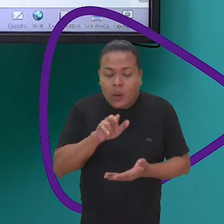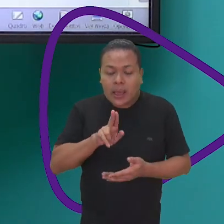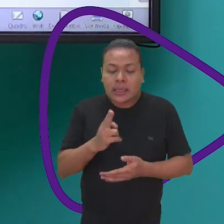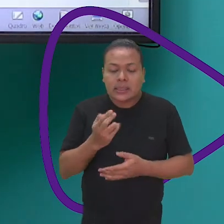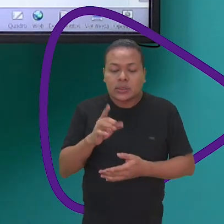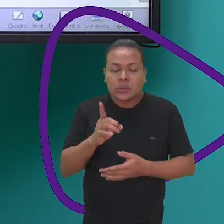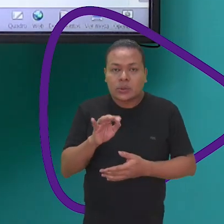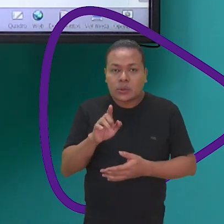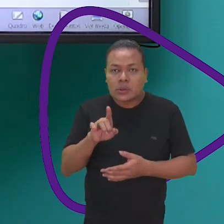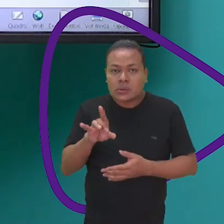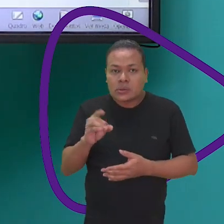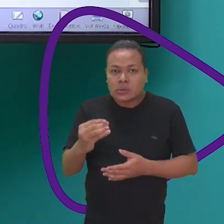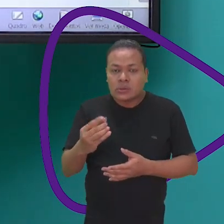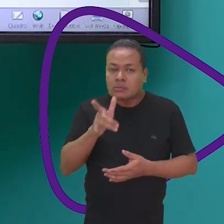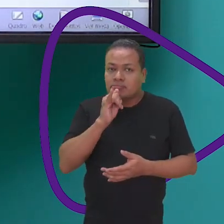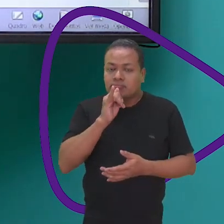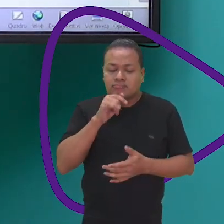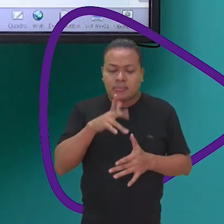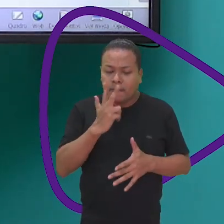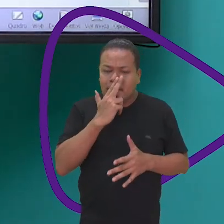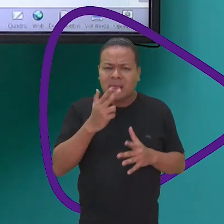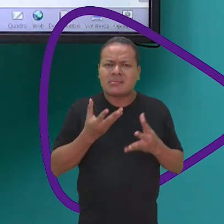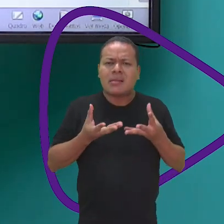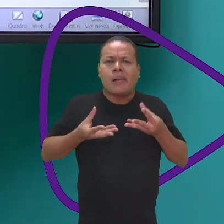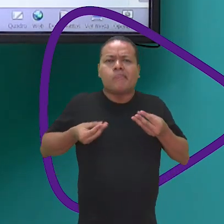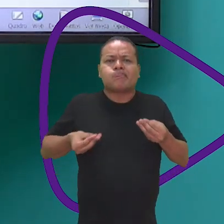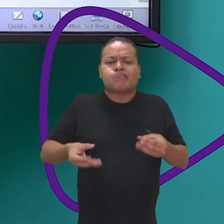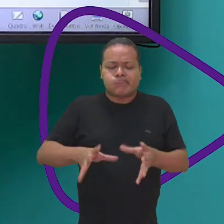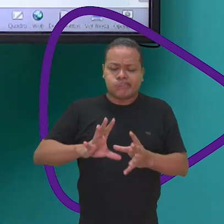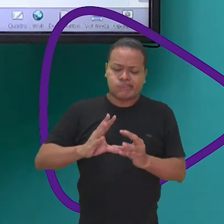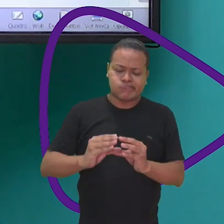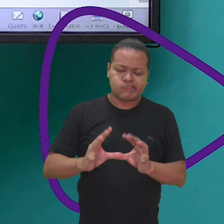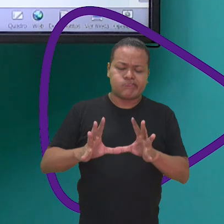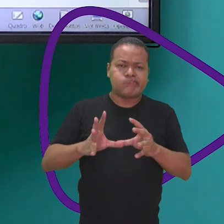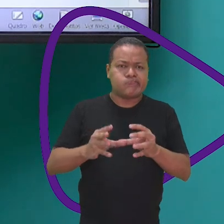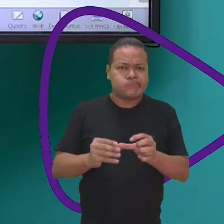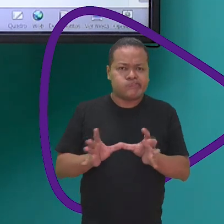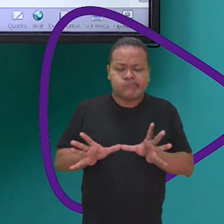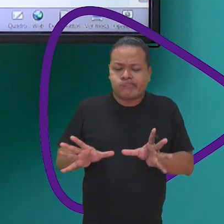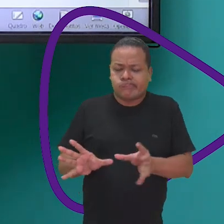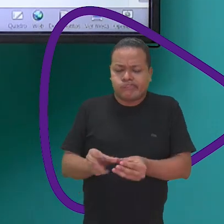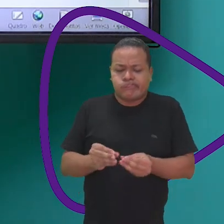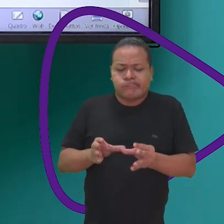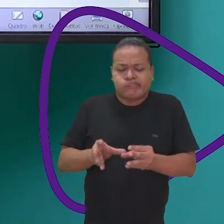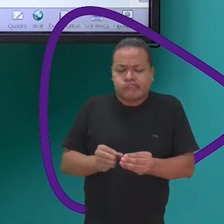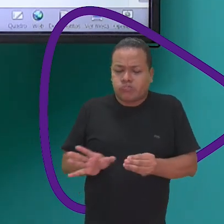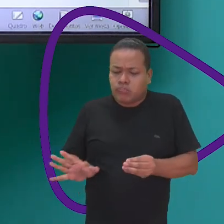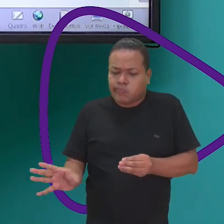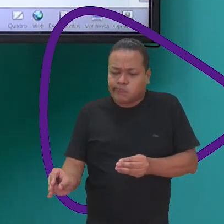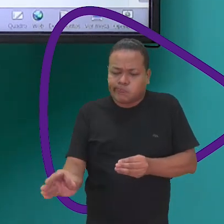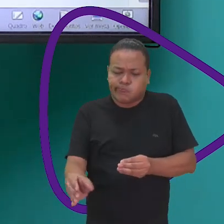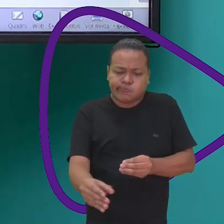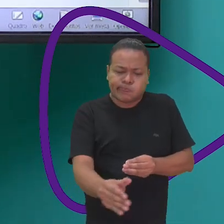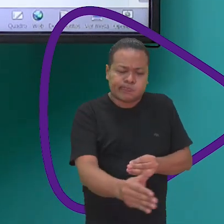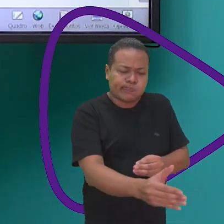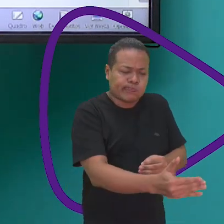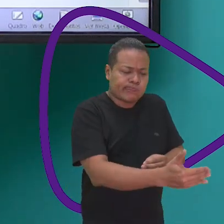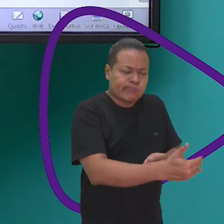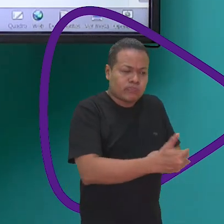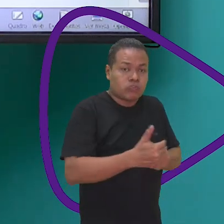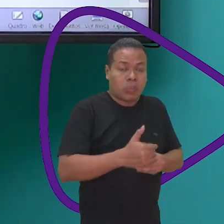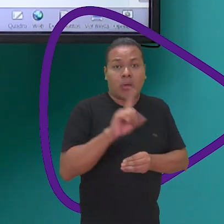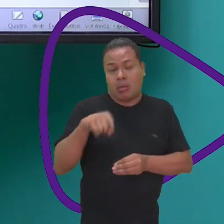começar a formar uma espécie de gelatina, como se fosse ali um coágulo, né? E aí esse coágulo vai ser importante para o